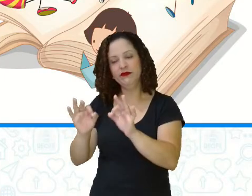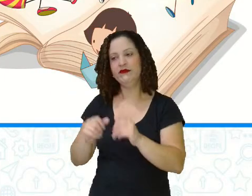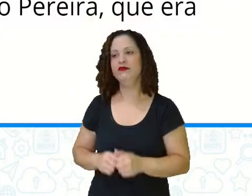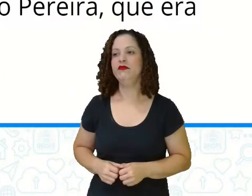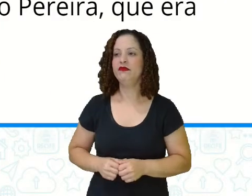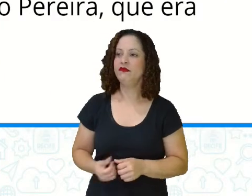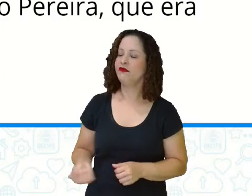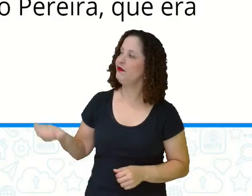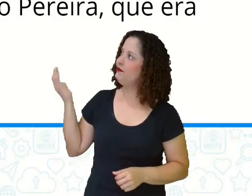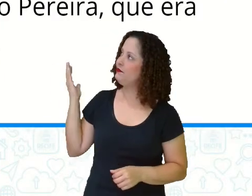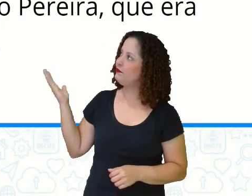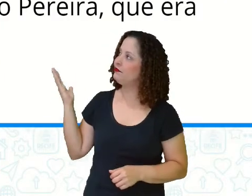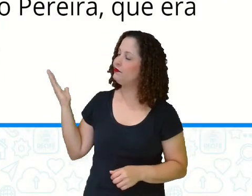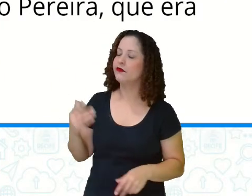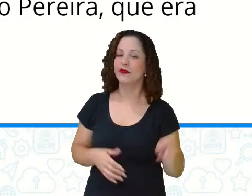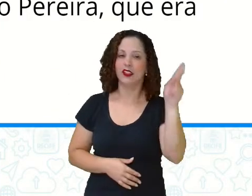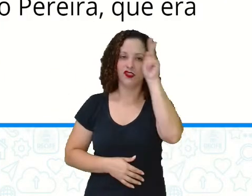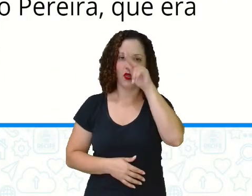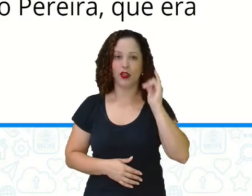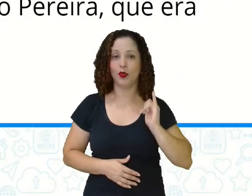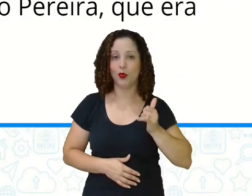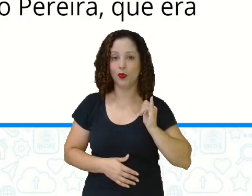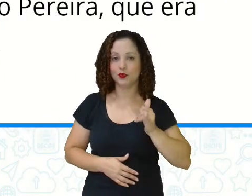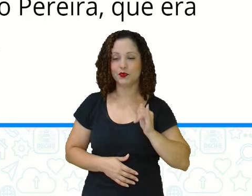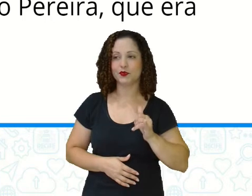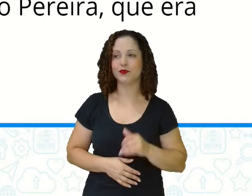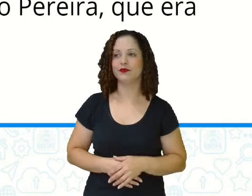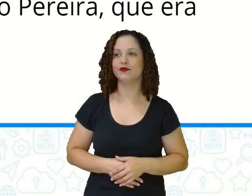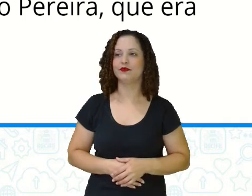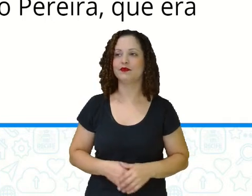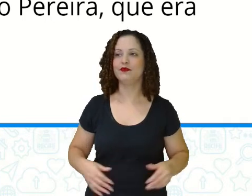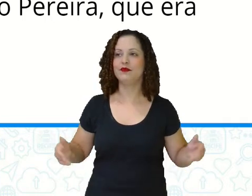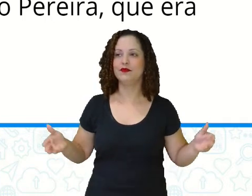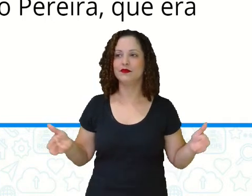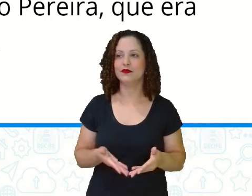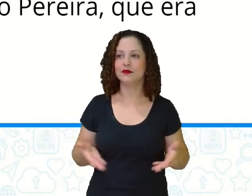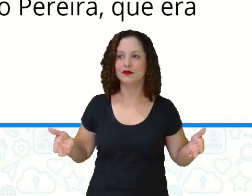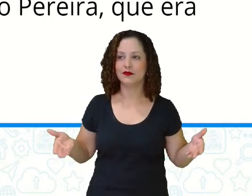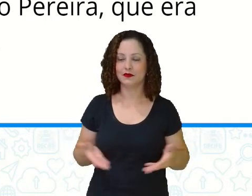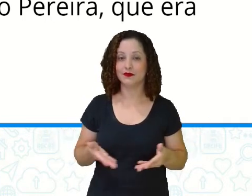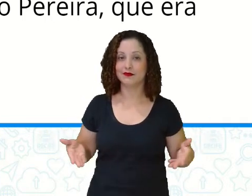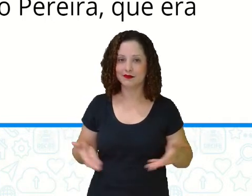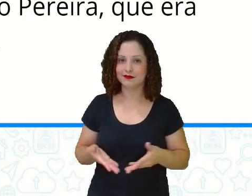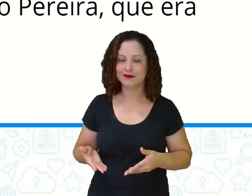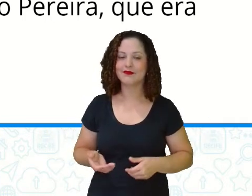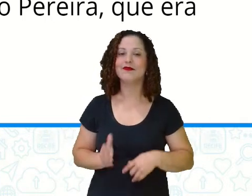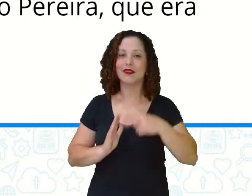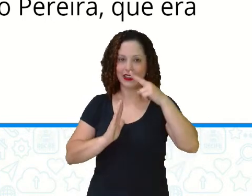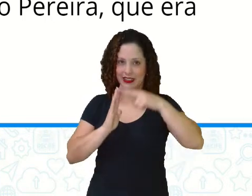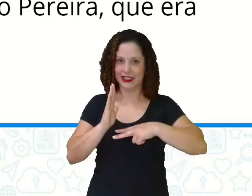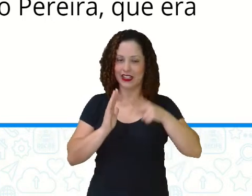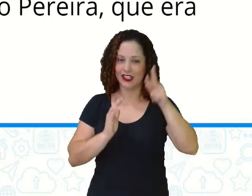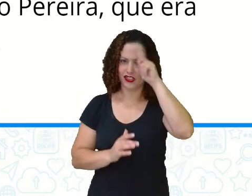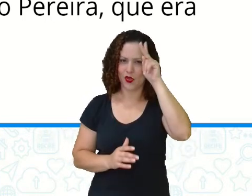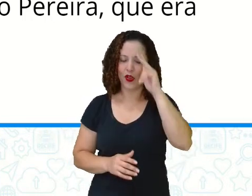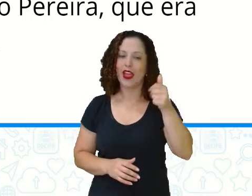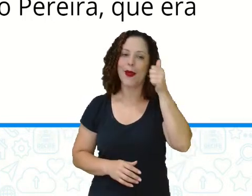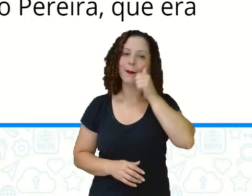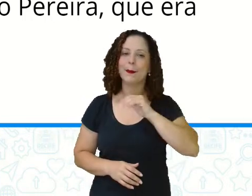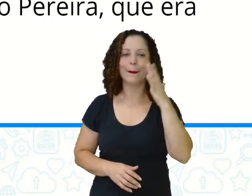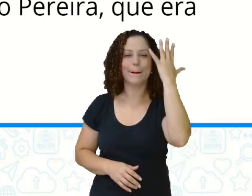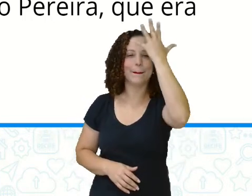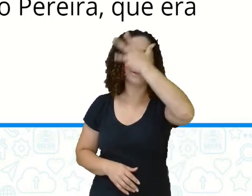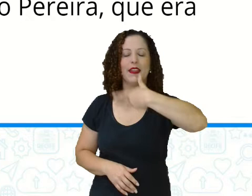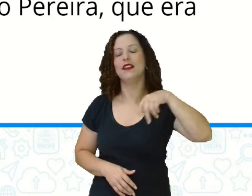dos dois últimos contos que nós trabalhamos em sala de aula aqui. E agora eu vou dar uma lidinha na Bela Sacisa Adormecida, tá? Para quem perdeu a aula